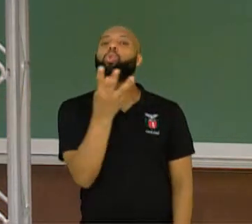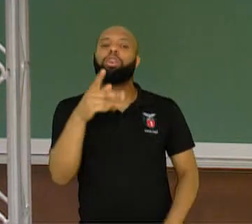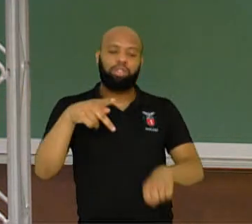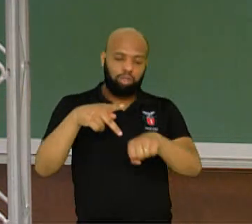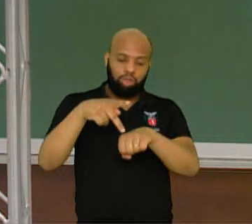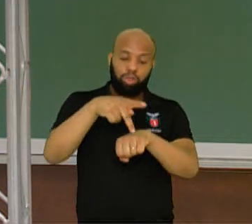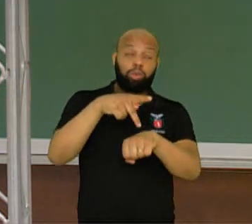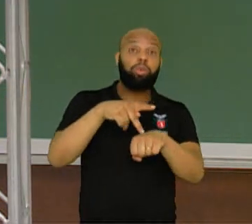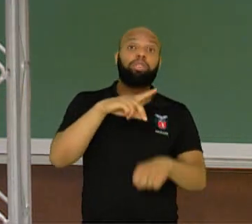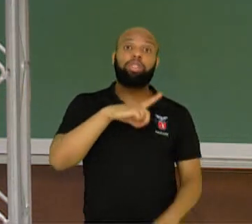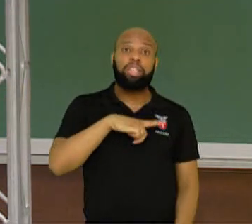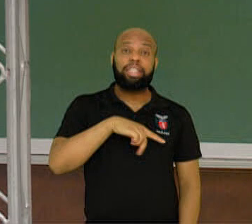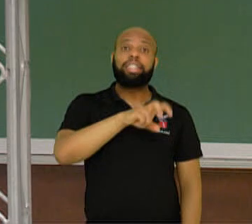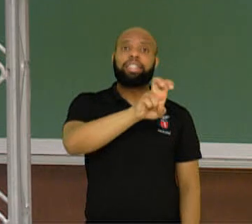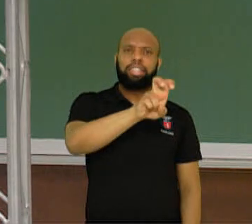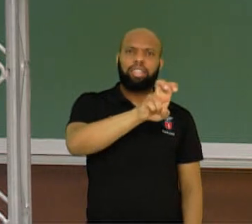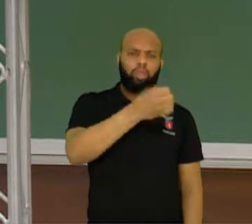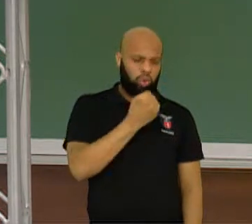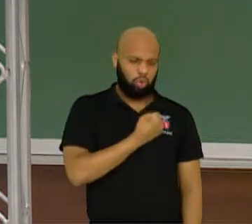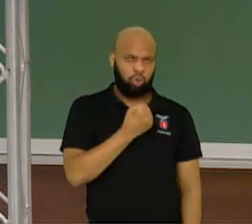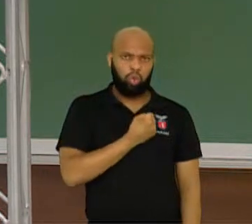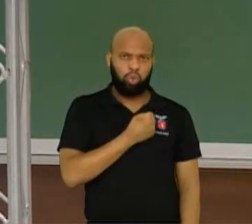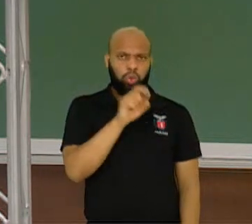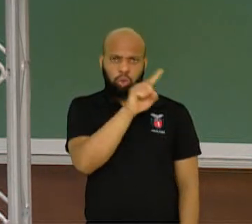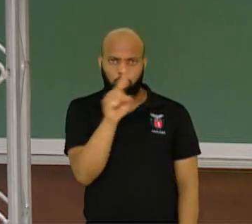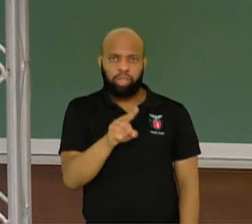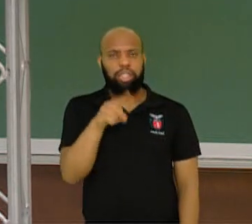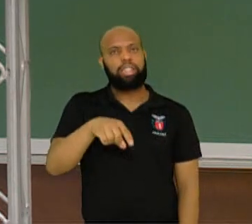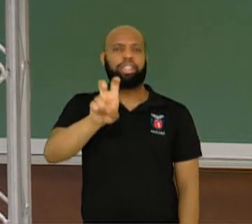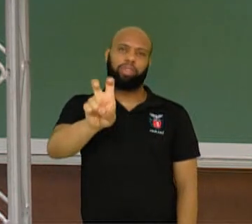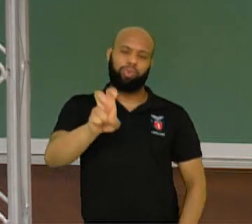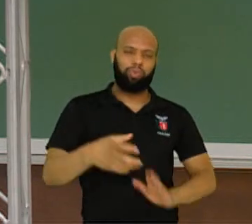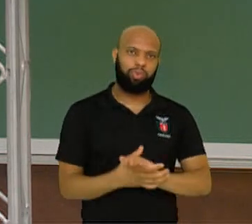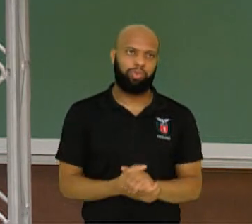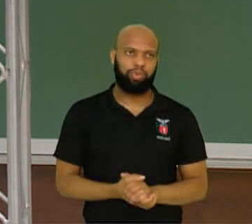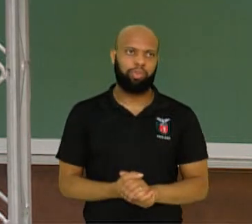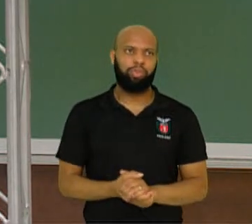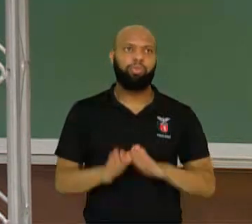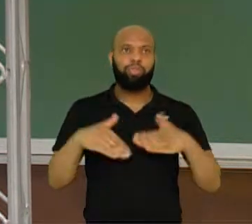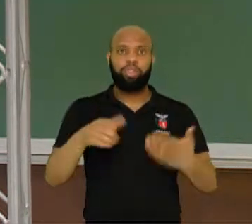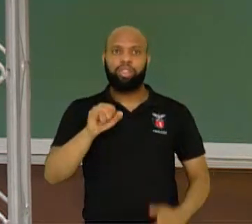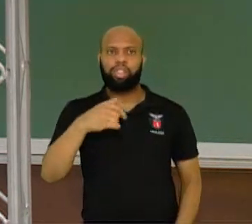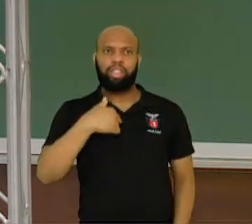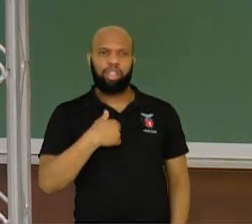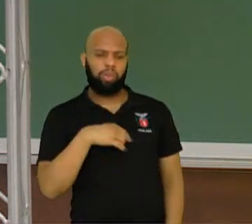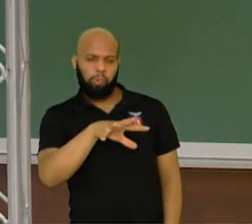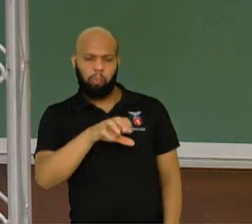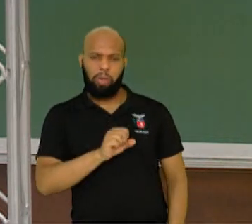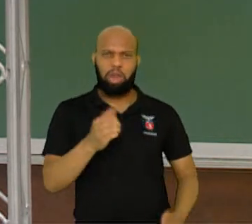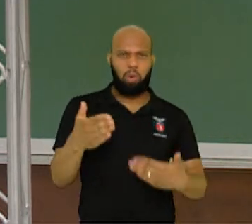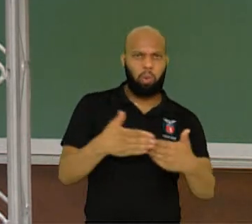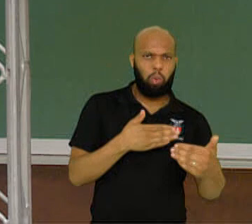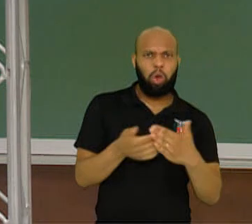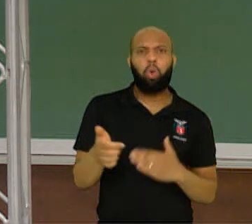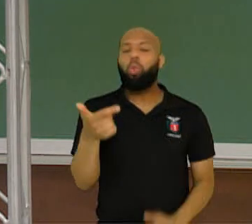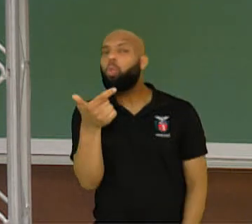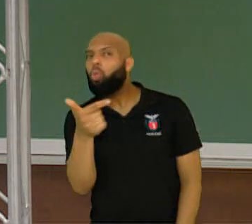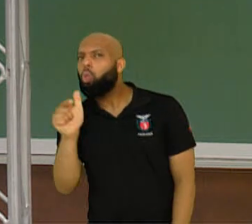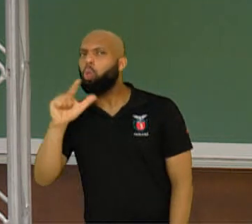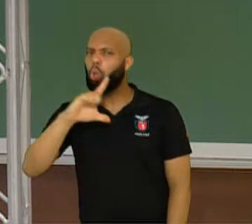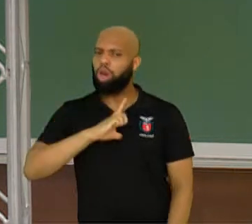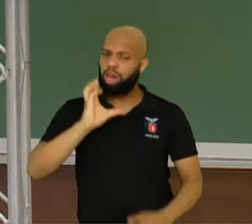possui? 5. Qual que é o seu número atômico mesmo? 5. Então, se eu pegar qualquer outro elemento da